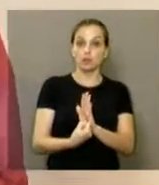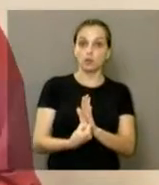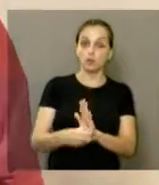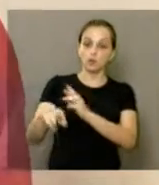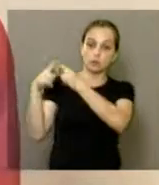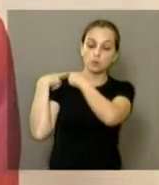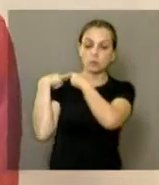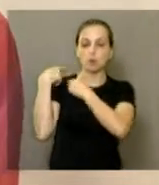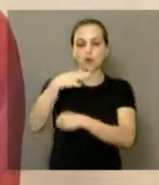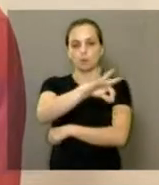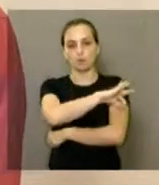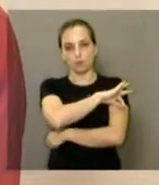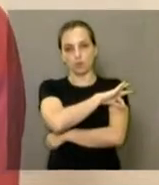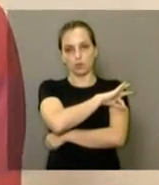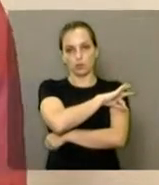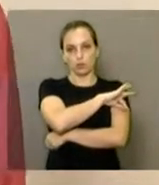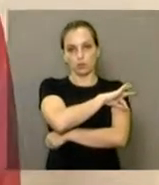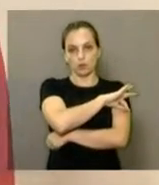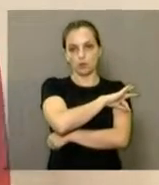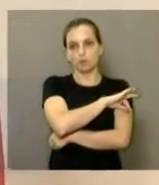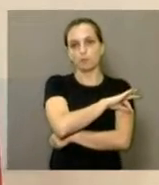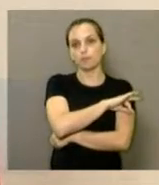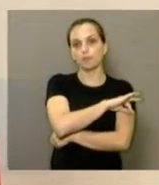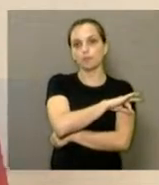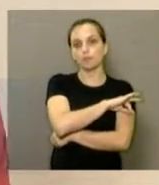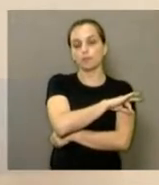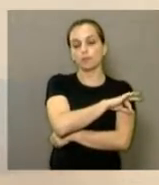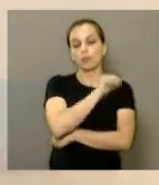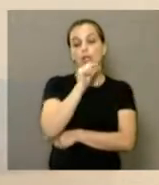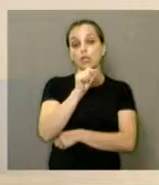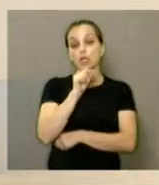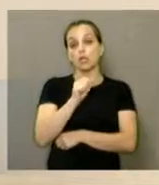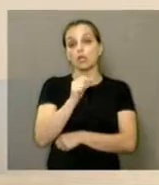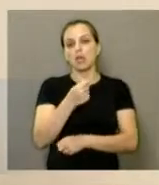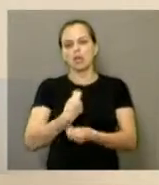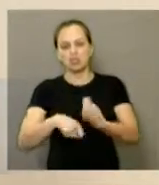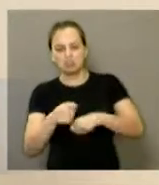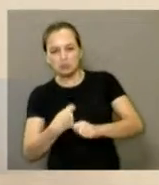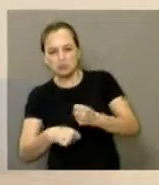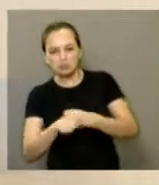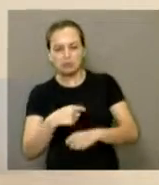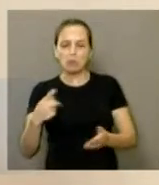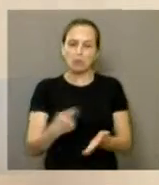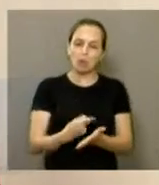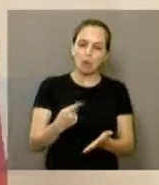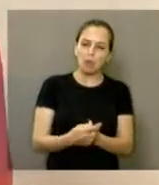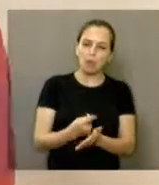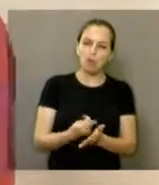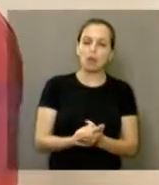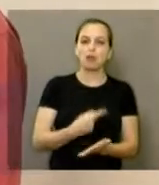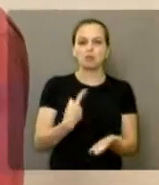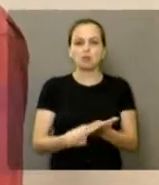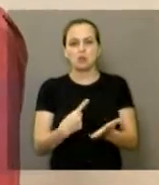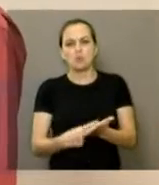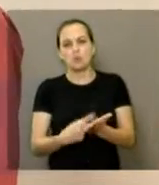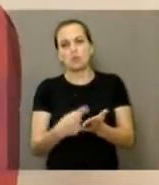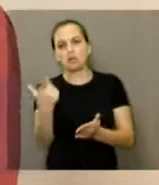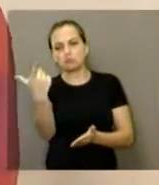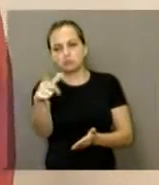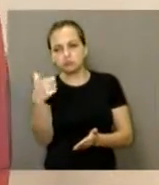a prefeitura. E a prefeitura, por má gestão, por compromissos assumidos com